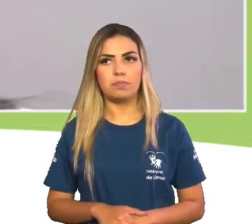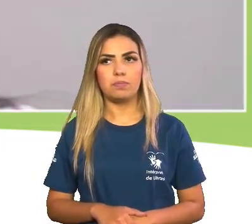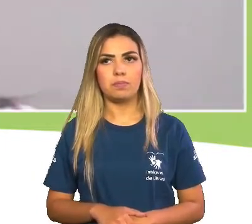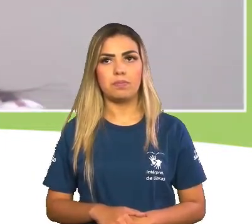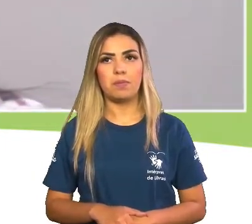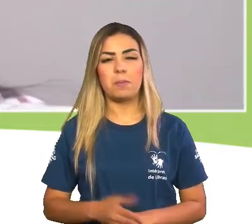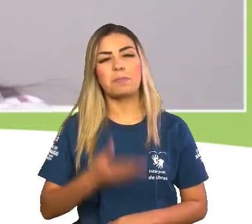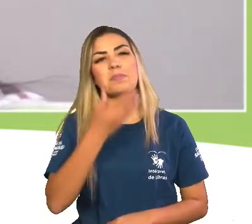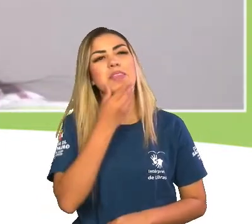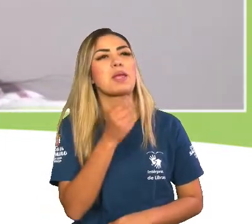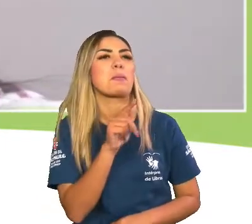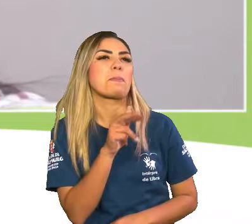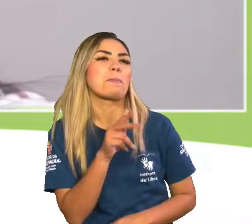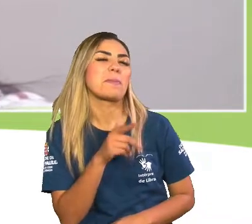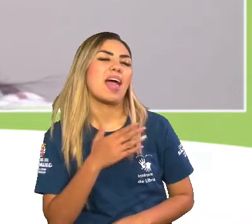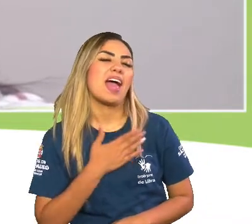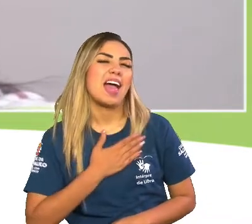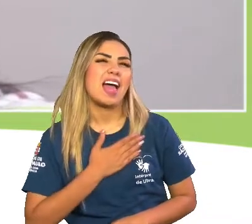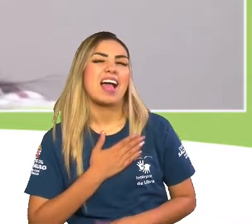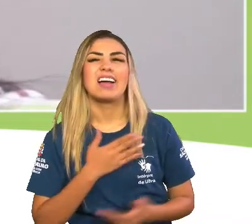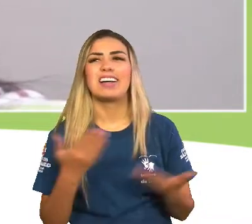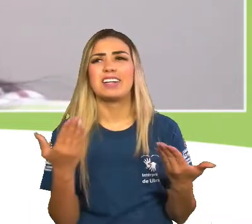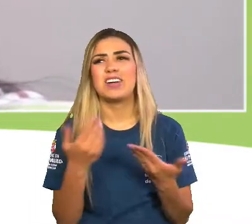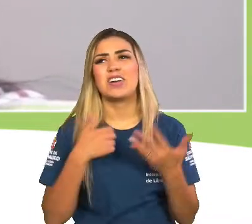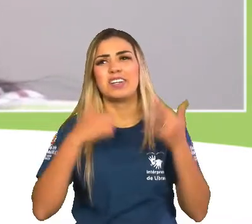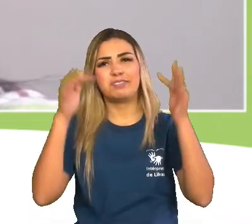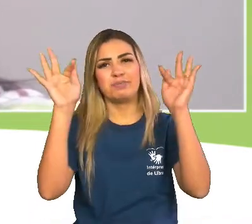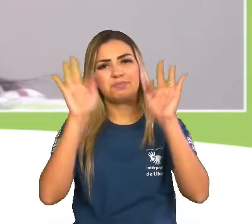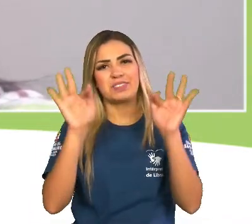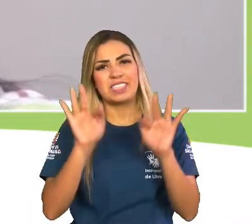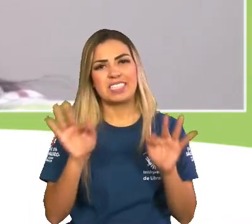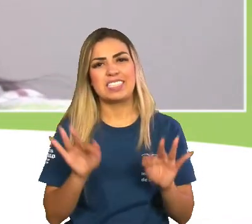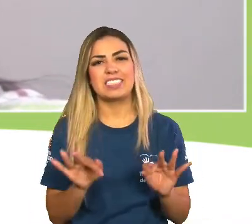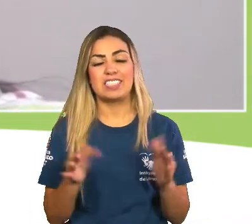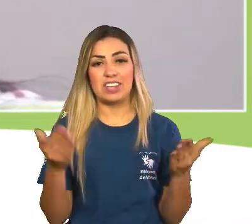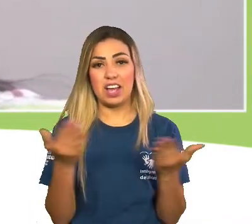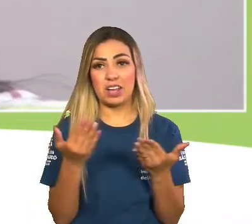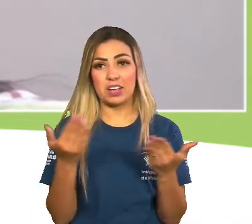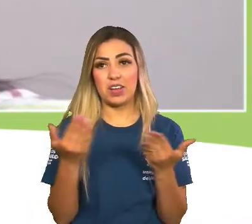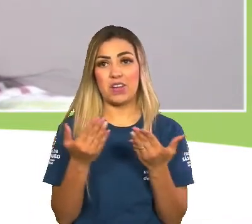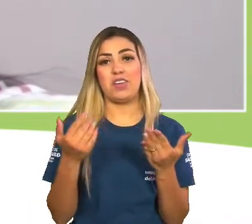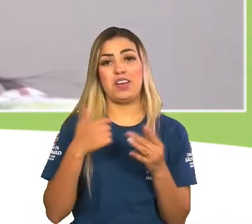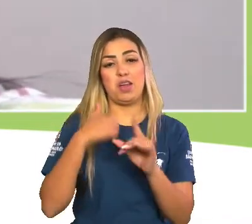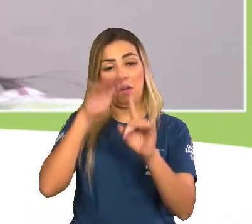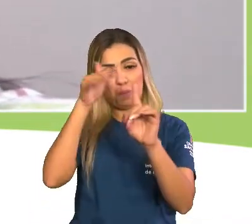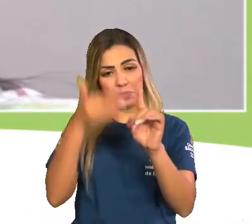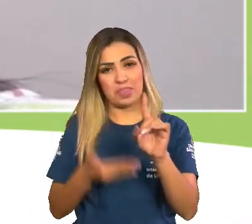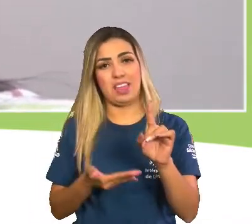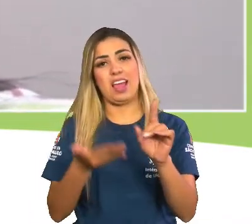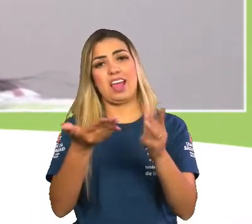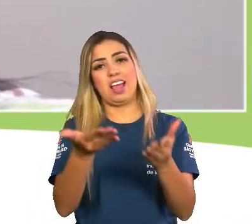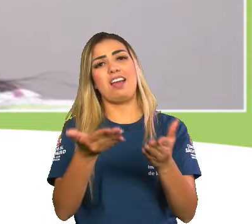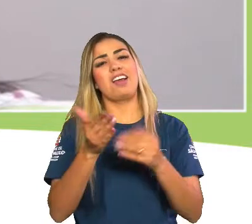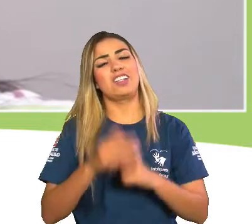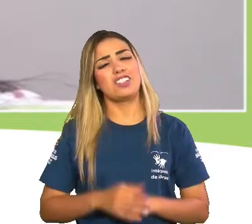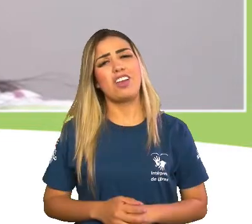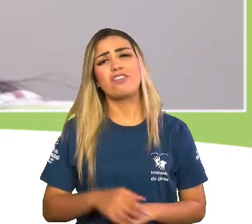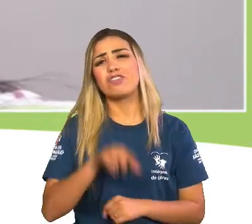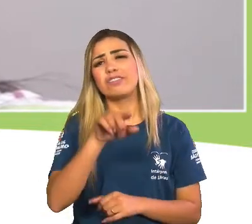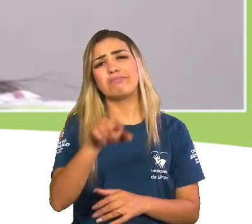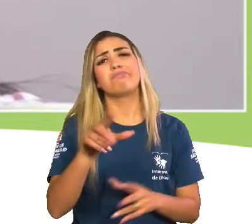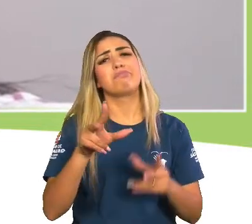Meu irmão querido, que felicidade poder participar dessa homenagem para você. Você merece todo